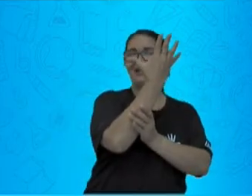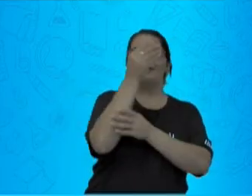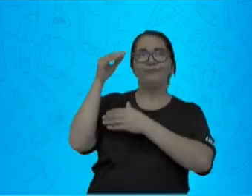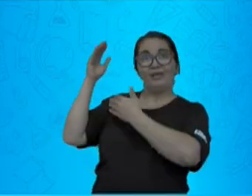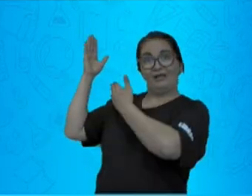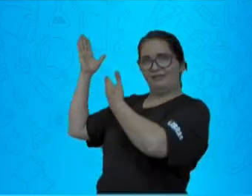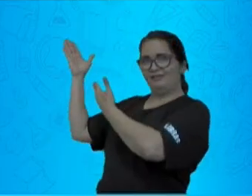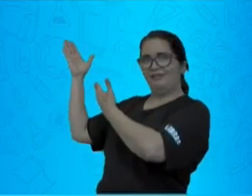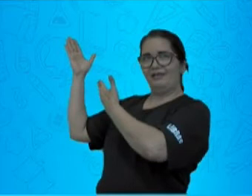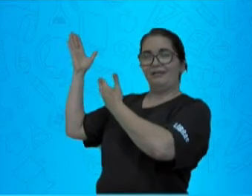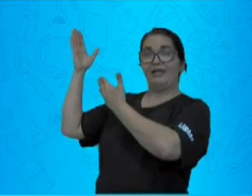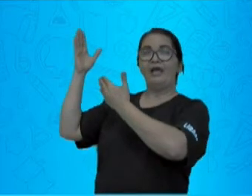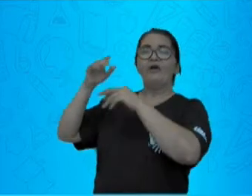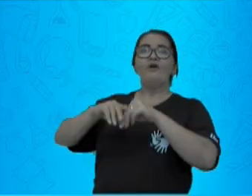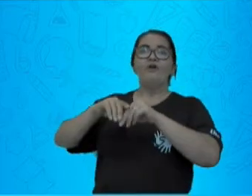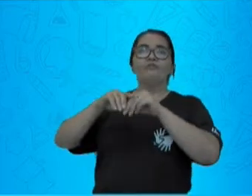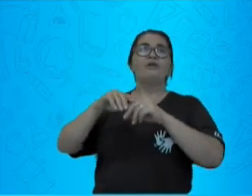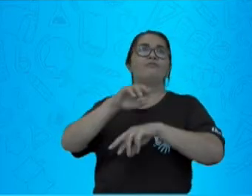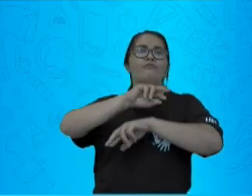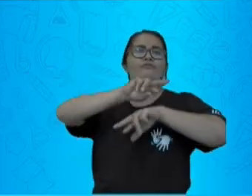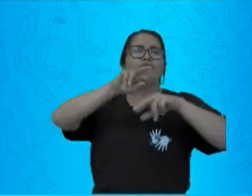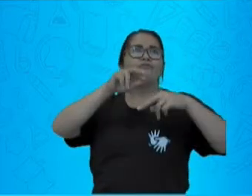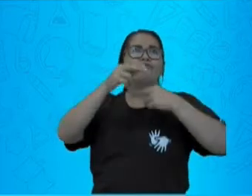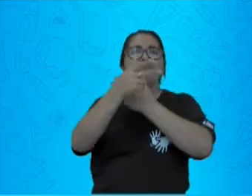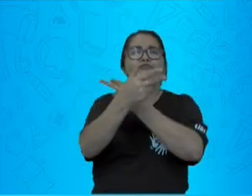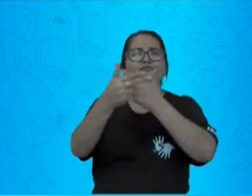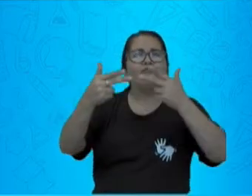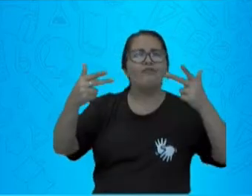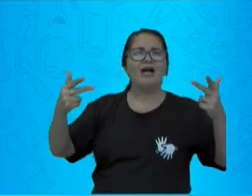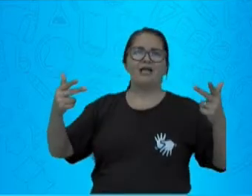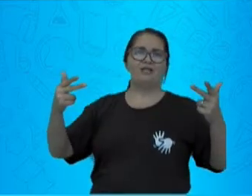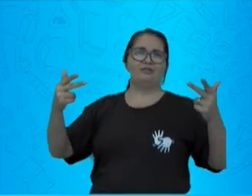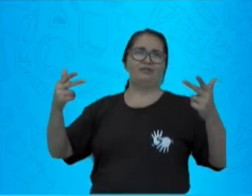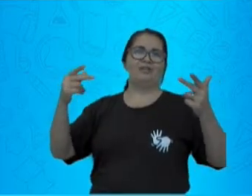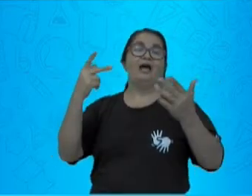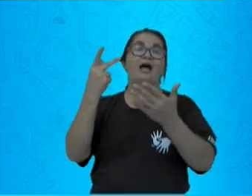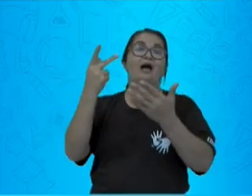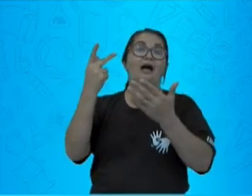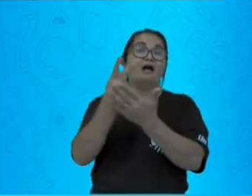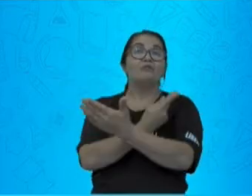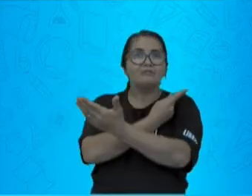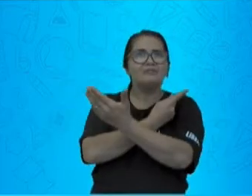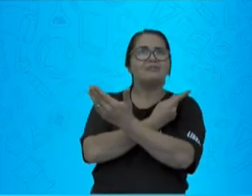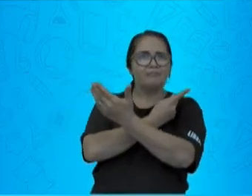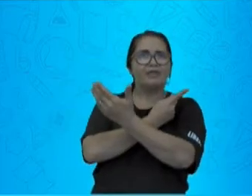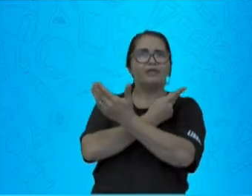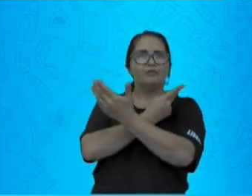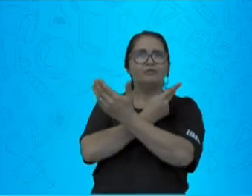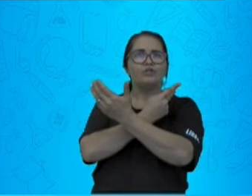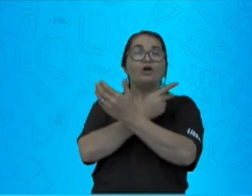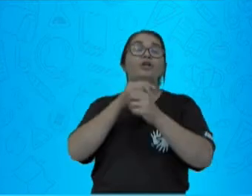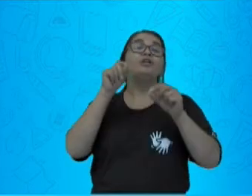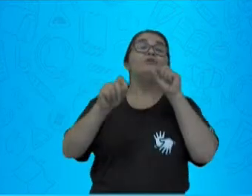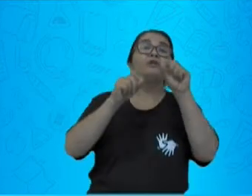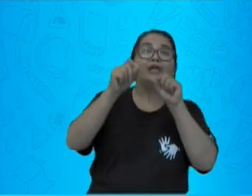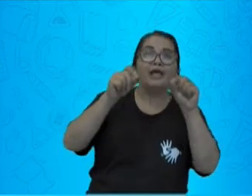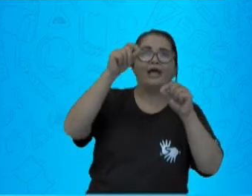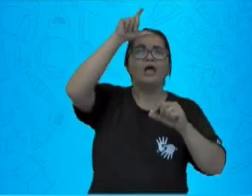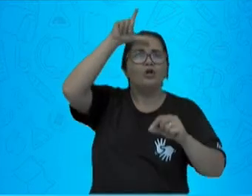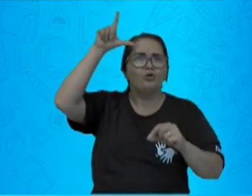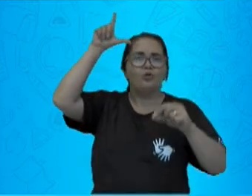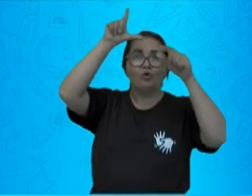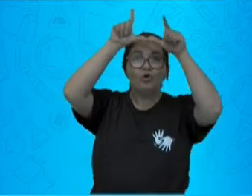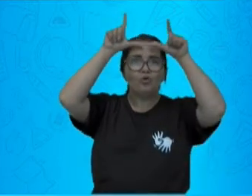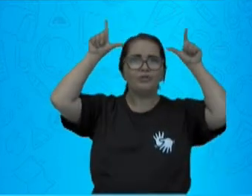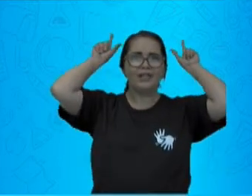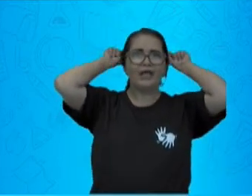Romano Germânico e com a liderança de Martinho Lutero. Martinho Lutero, ele defendia a salvação